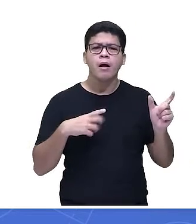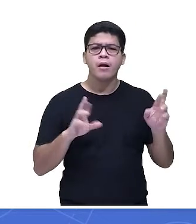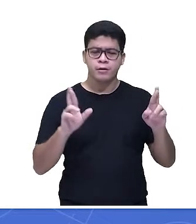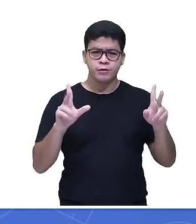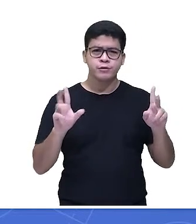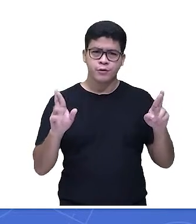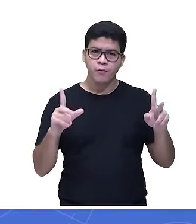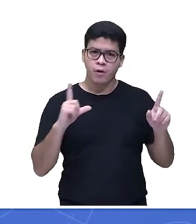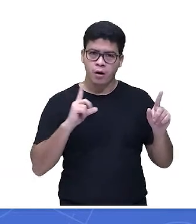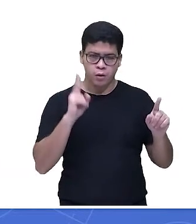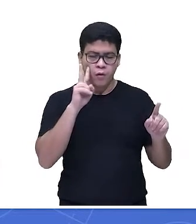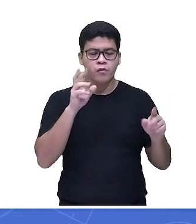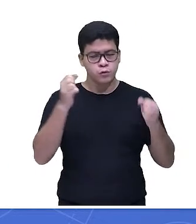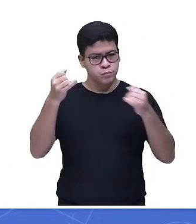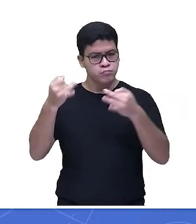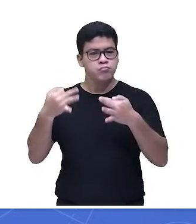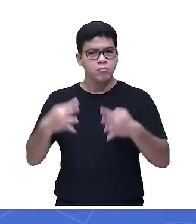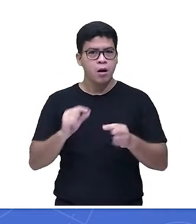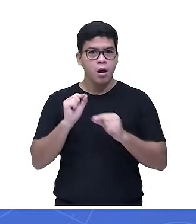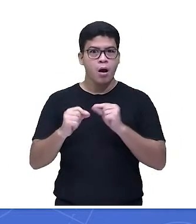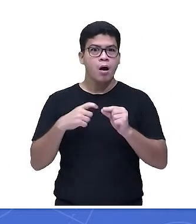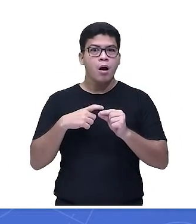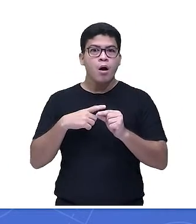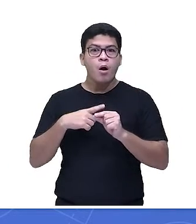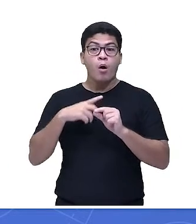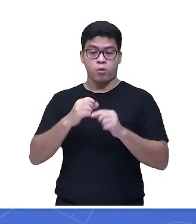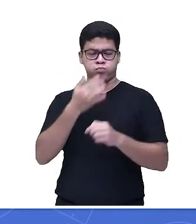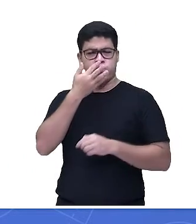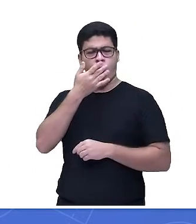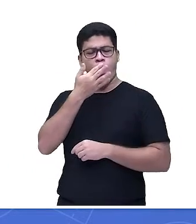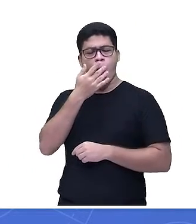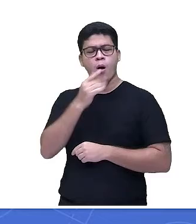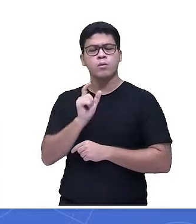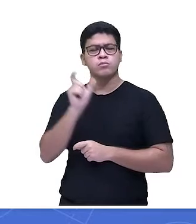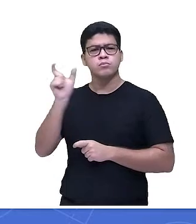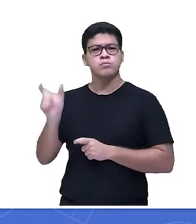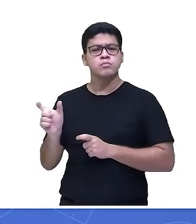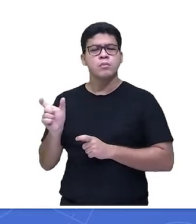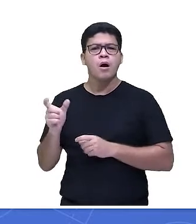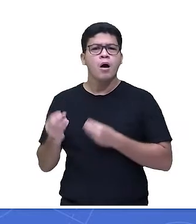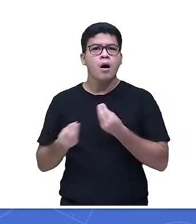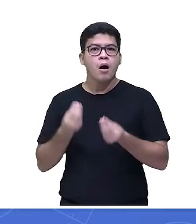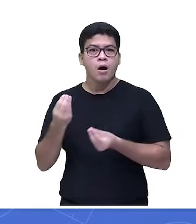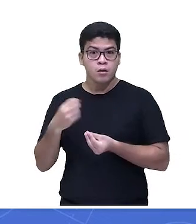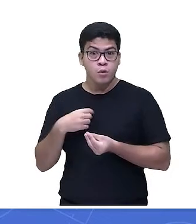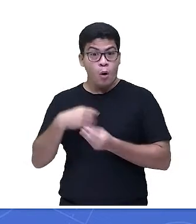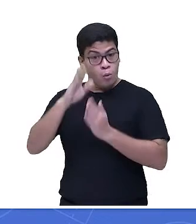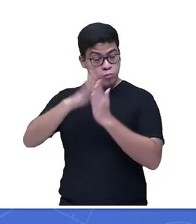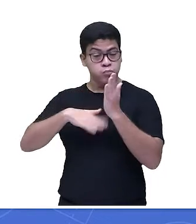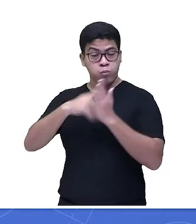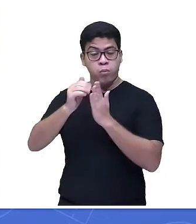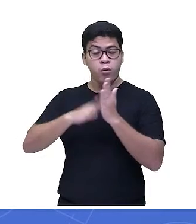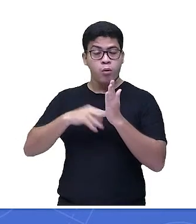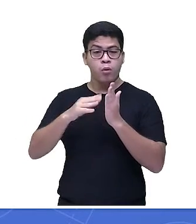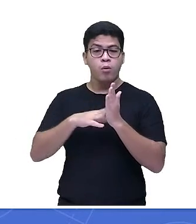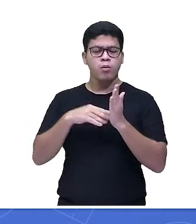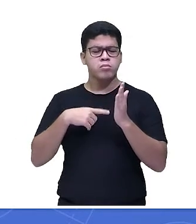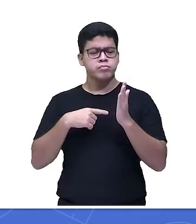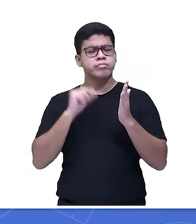fazemos isso. E como eu estou falando de cores, o pintor, por exemplo, ele